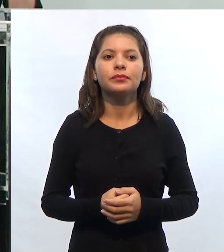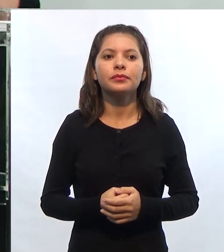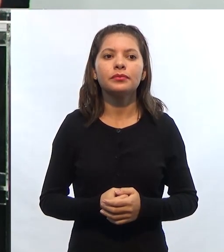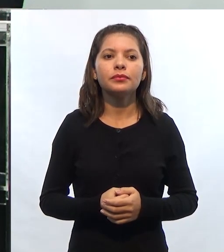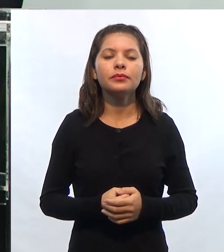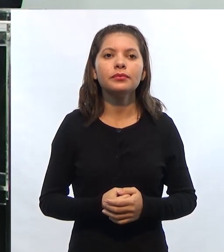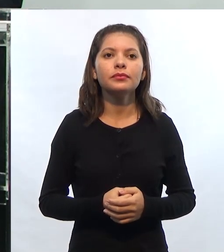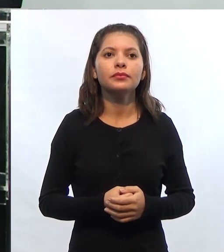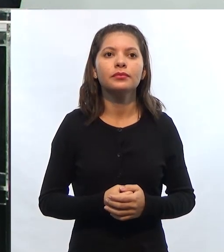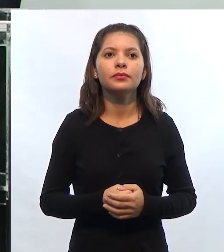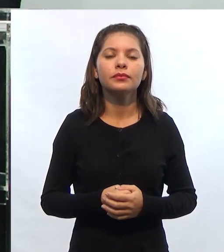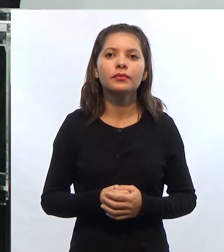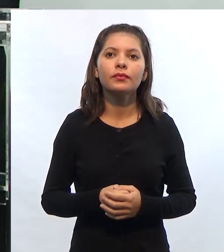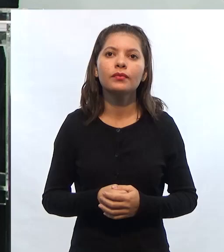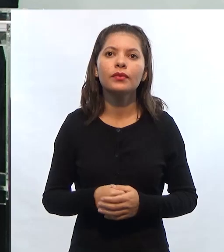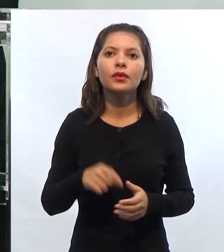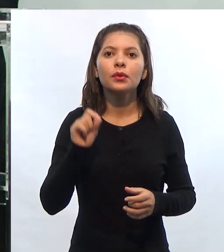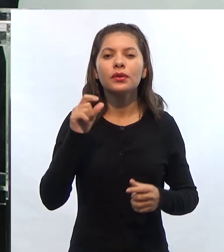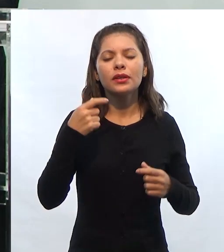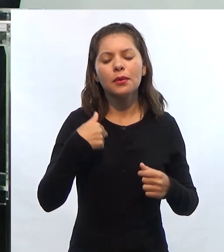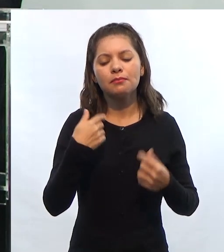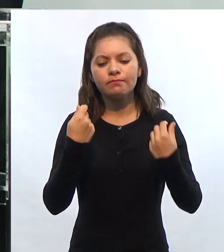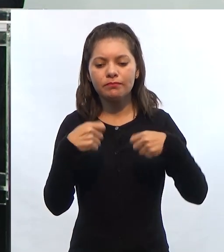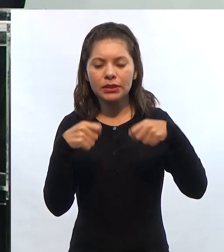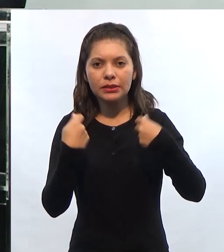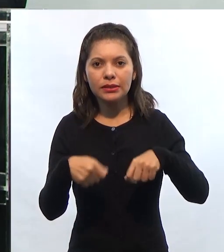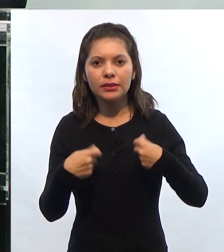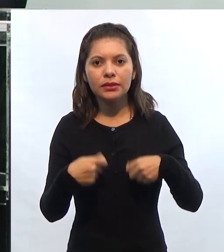é aquele que vai fazer a intermediação daquilo que eu preciso,